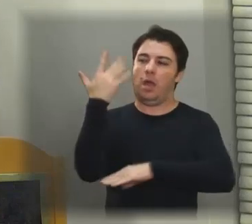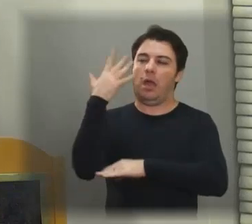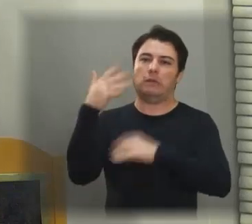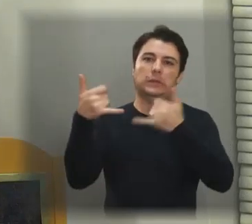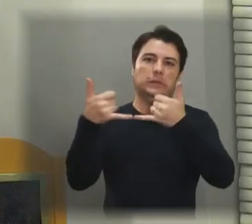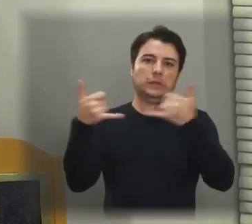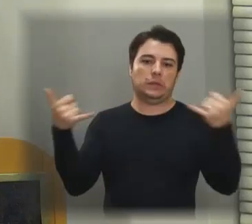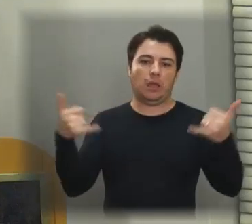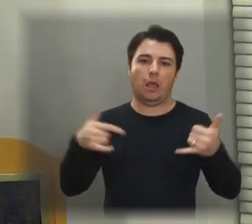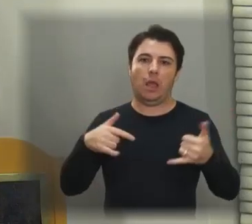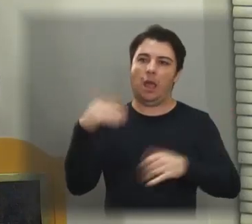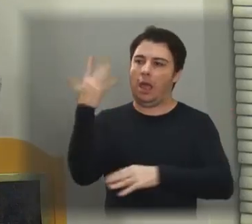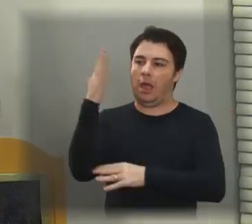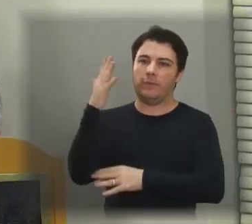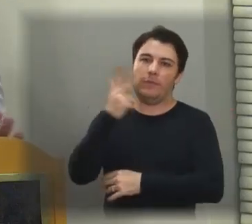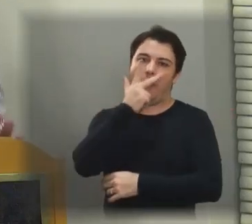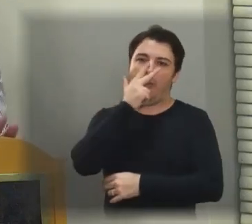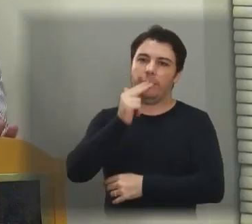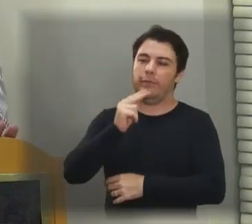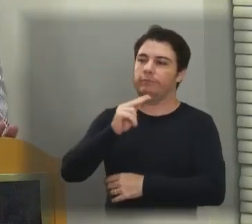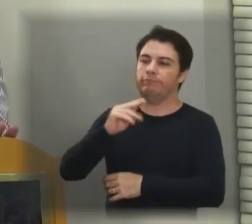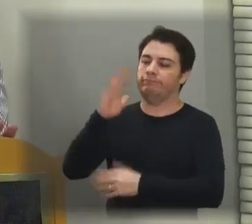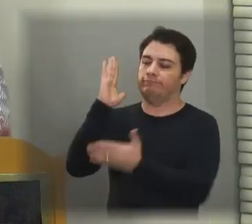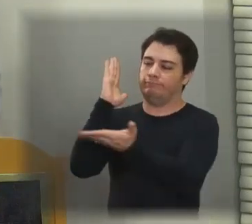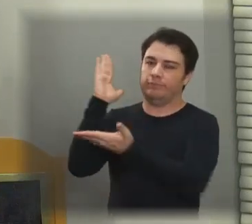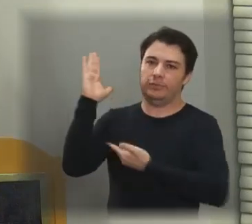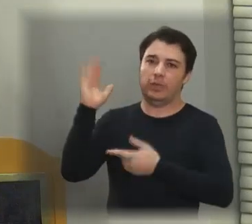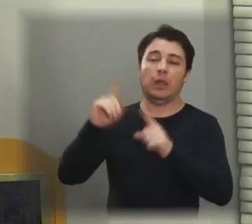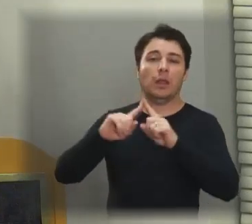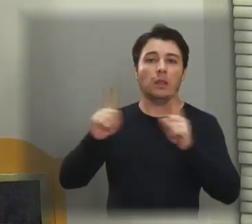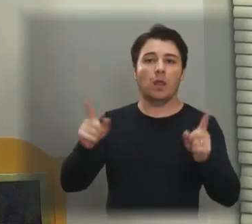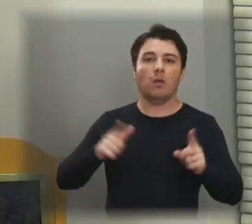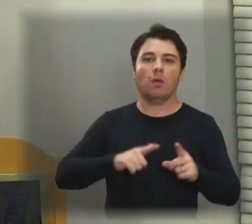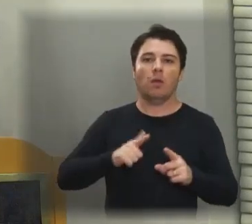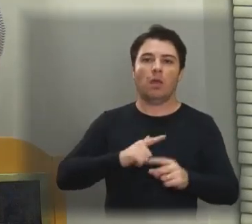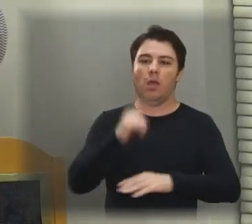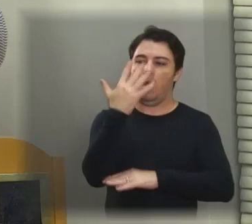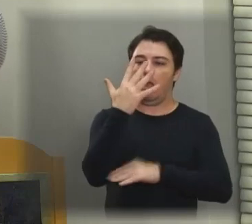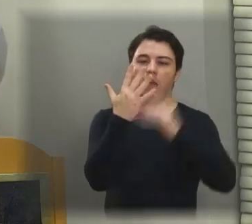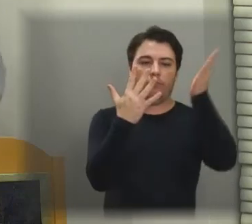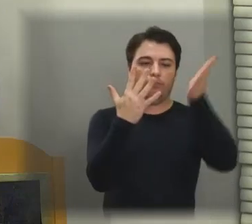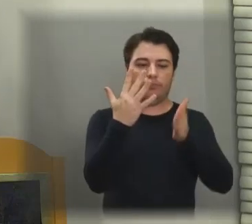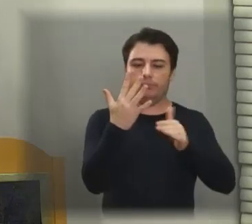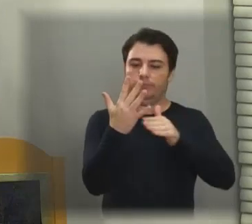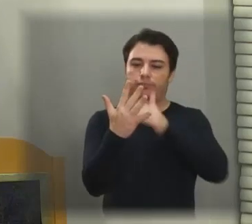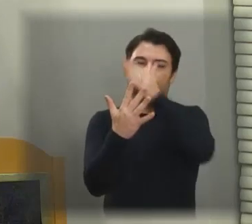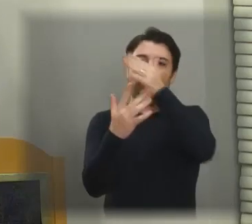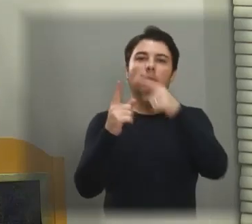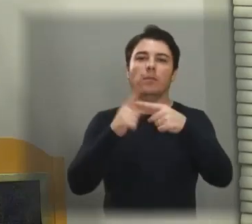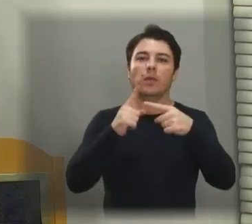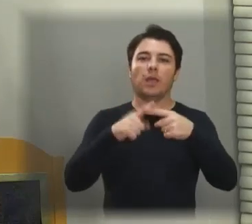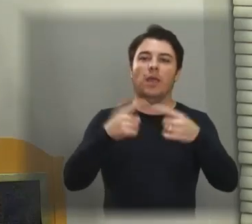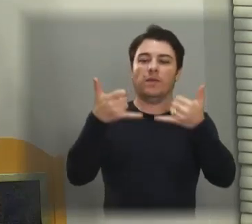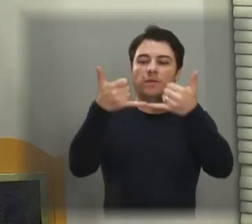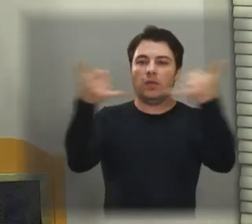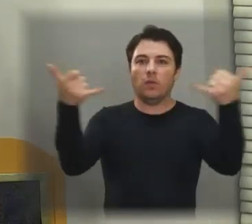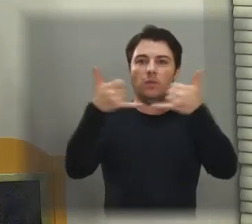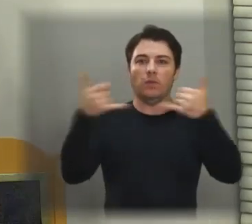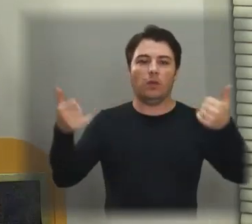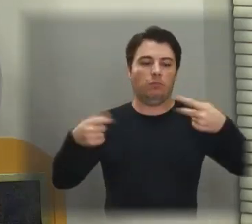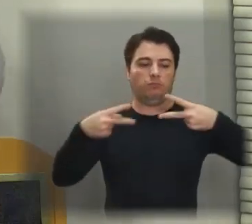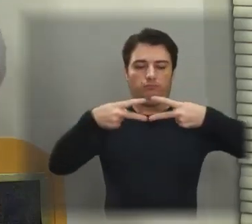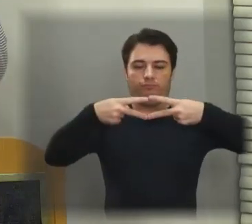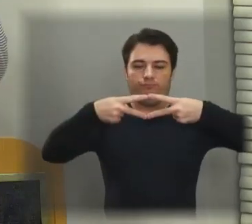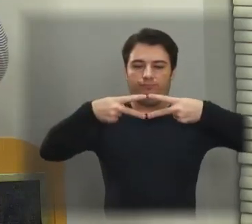eu eu vou eu vou matar essa árvore então por isso que a podem ver para que realmente tanta rede secundária quando a gente primário fique livre da